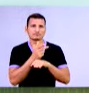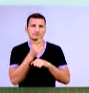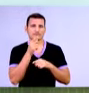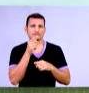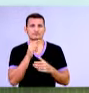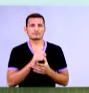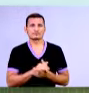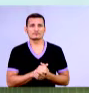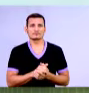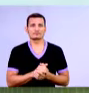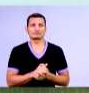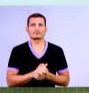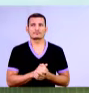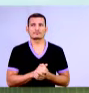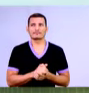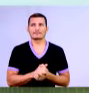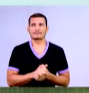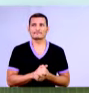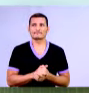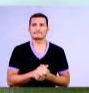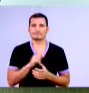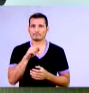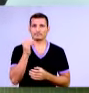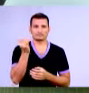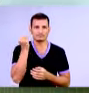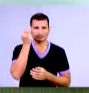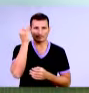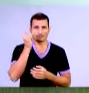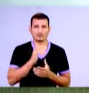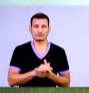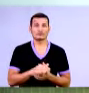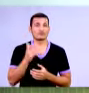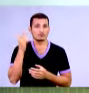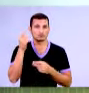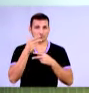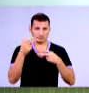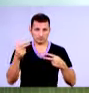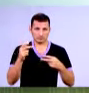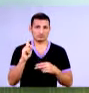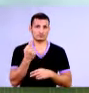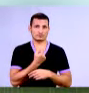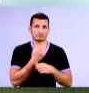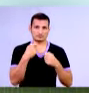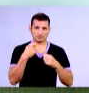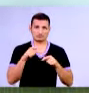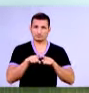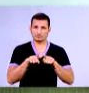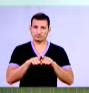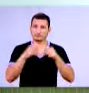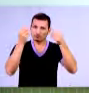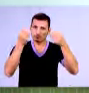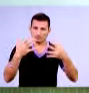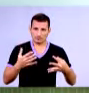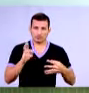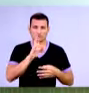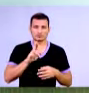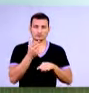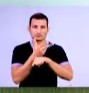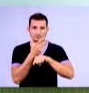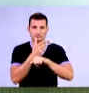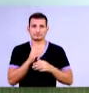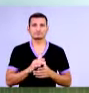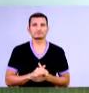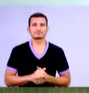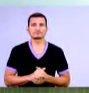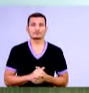requisito seja atendido. Né? Isso é muito importante. A outra coisa que nós precisamos destacar com relação ao uso da multimídia é